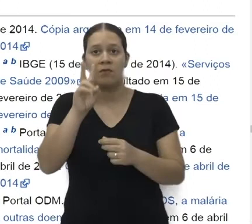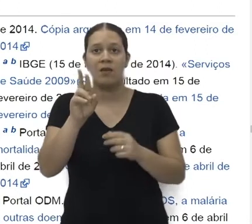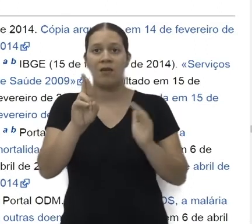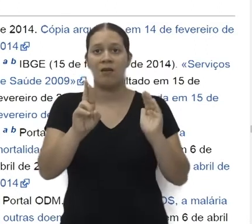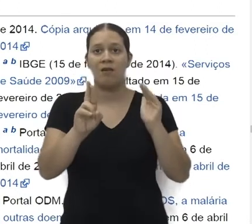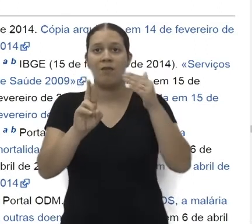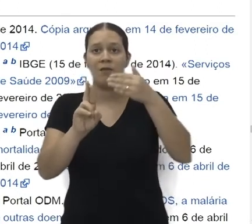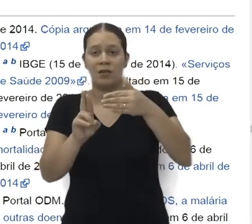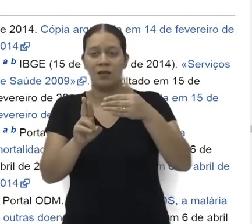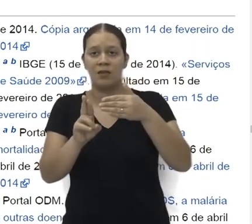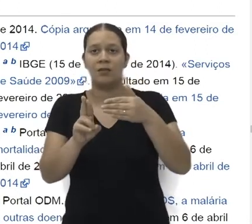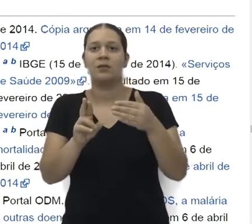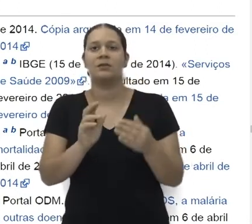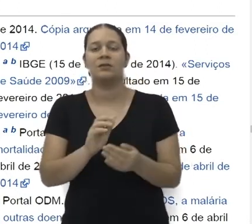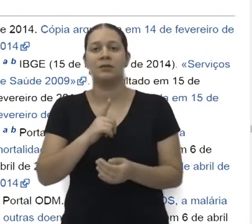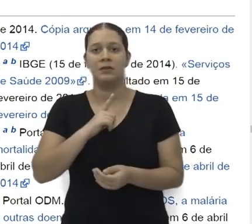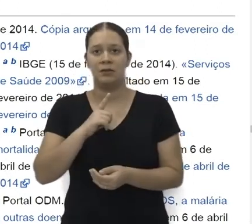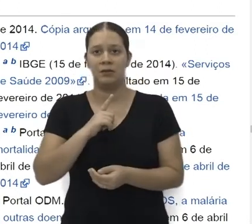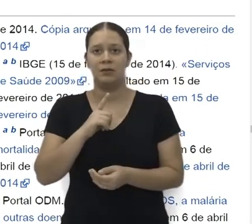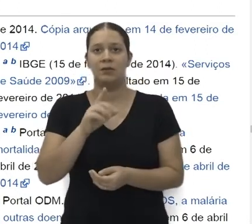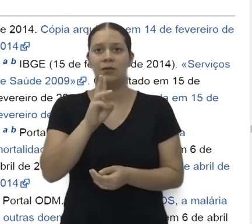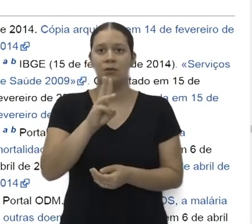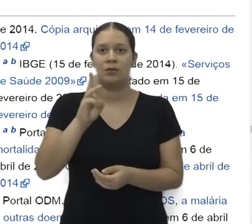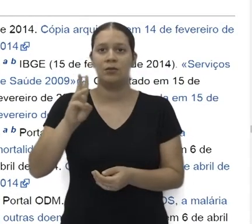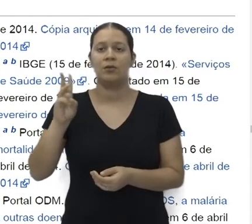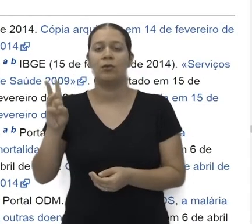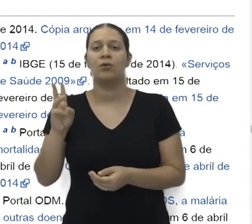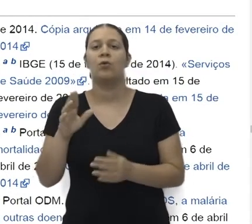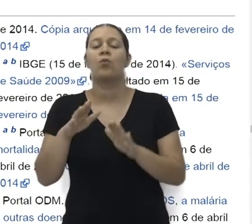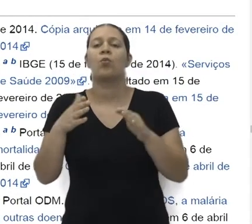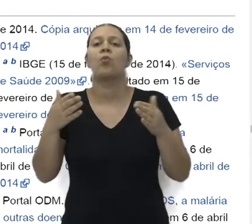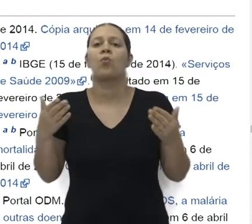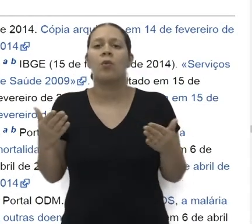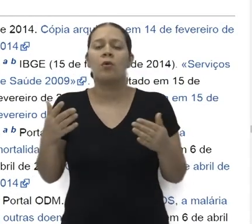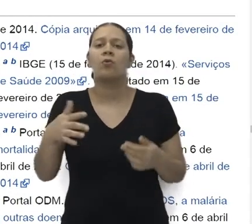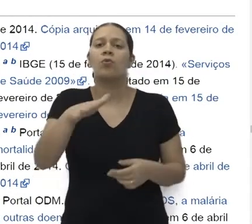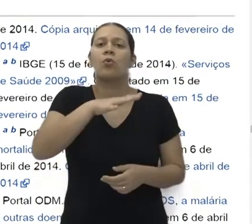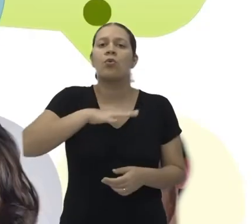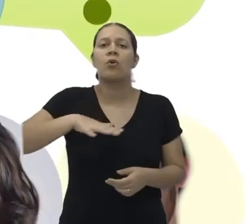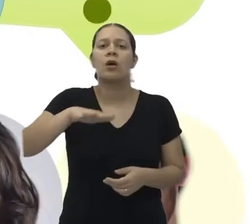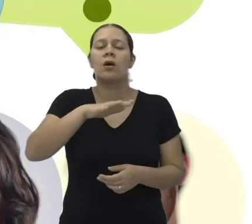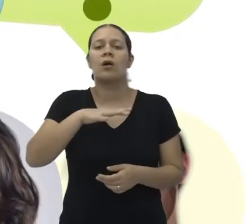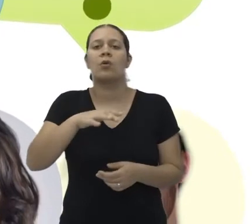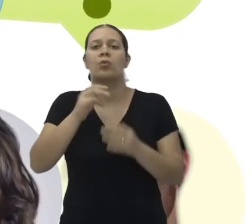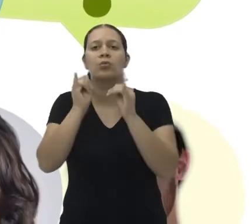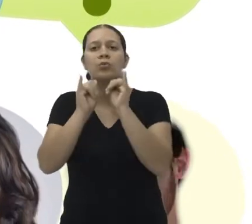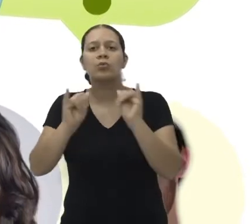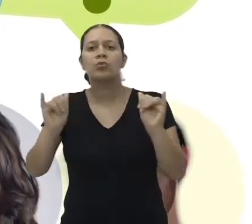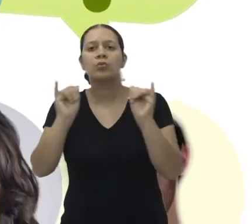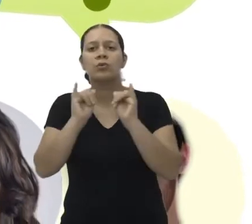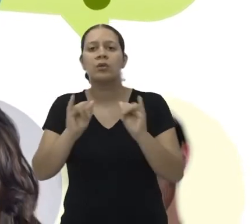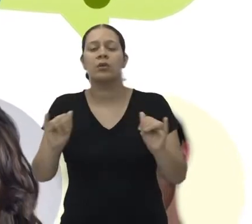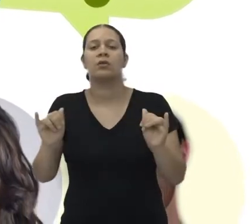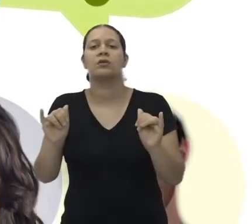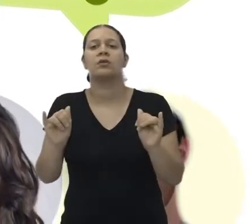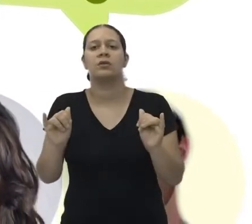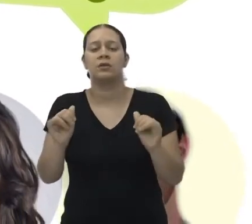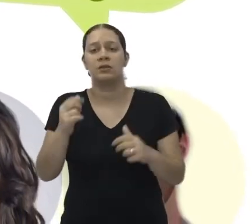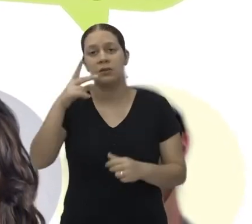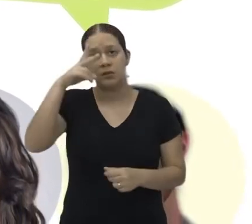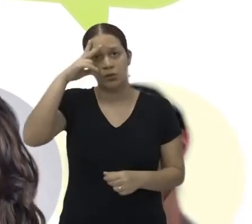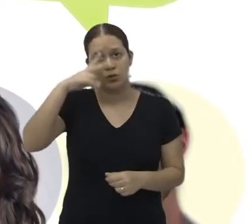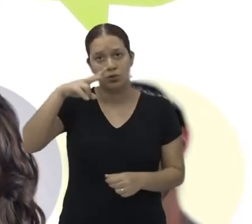às fontes dos conteúdos publicados nesse site. Pergunte-se qual é o cenário geral dessa notícia. Ela apresenta algum